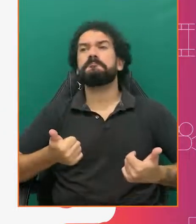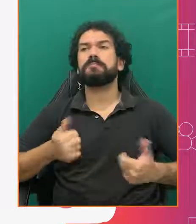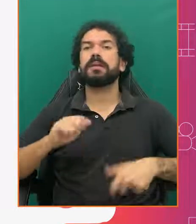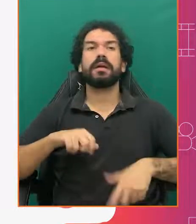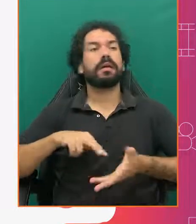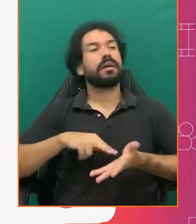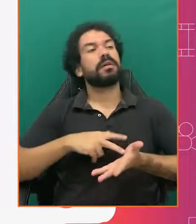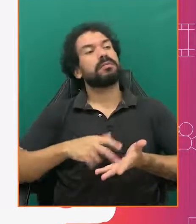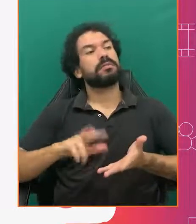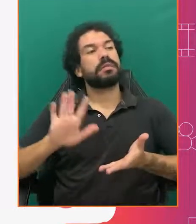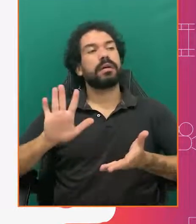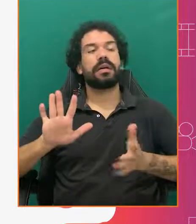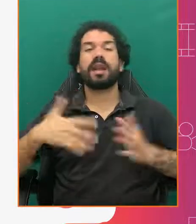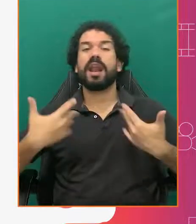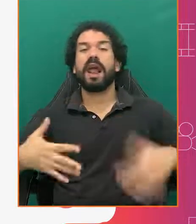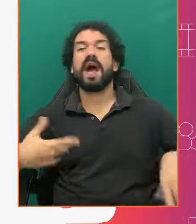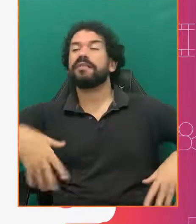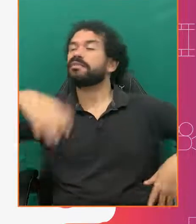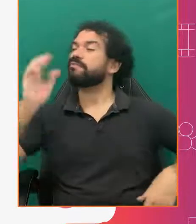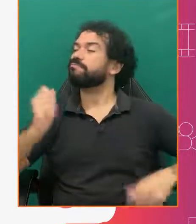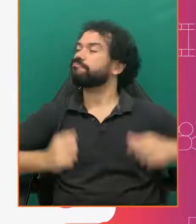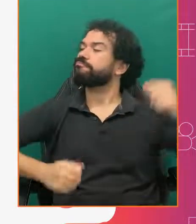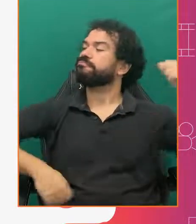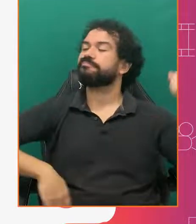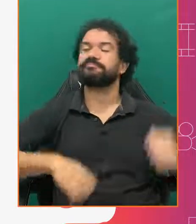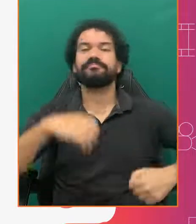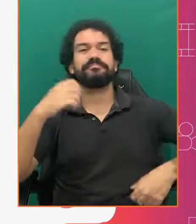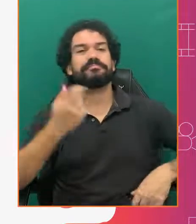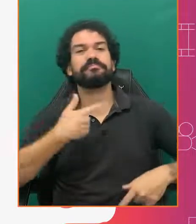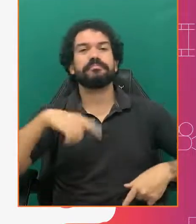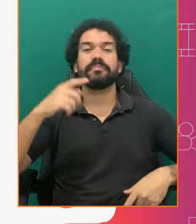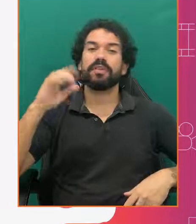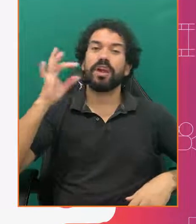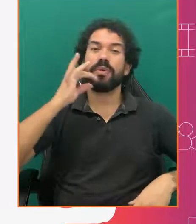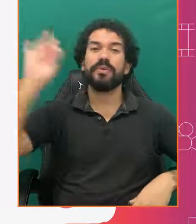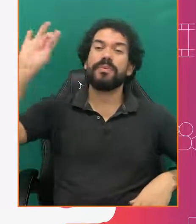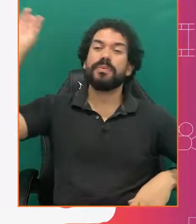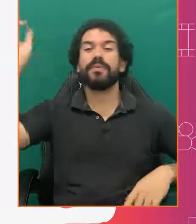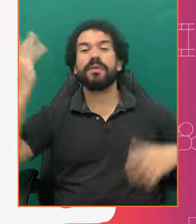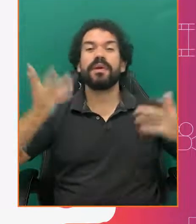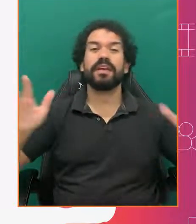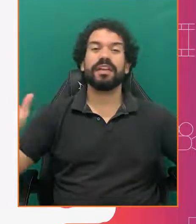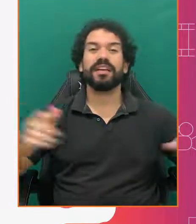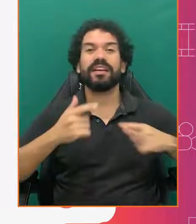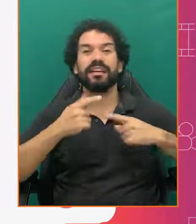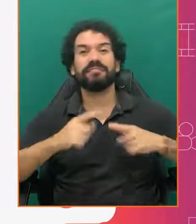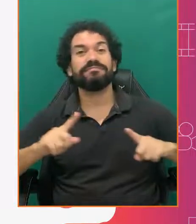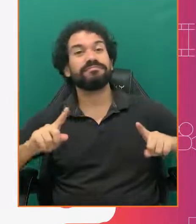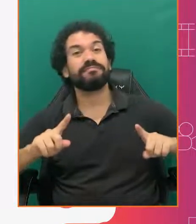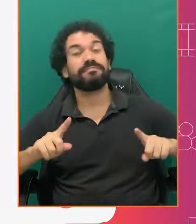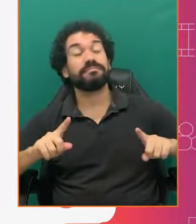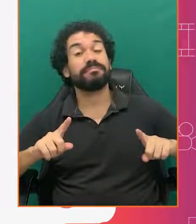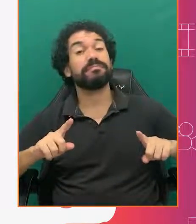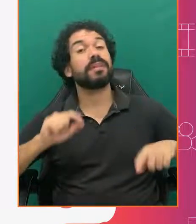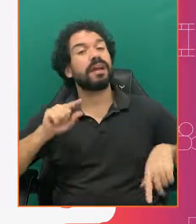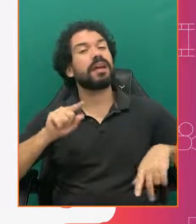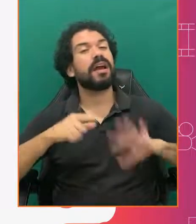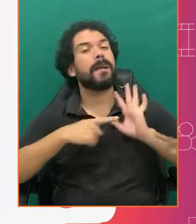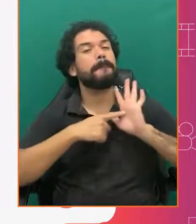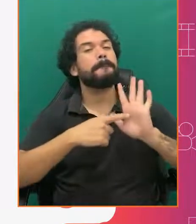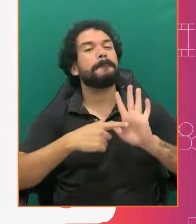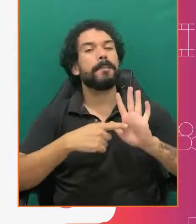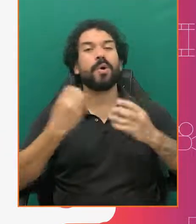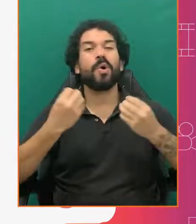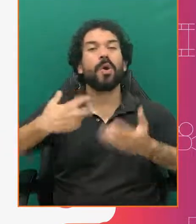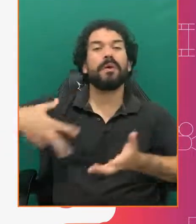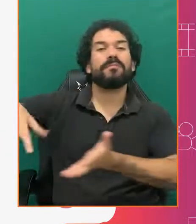pode estar com os braços leves, ele pode estar assobiando. Tudo isso vai dizer como está